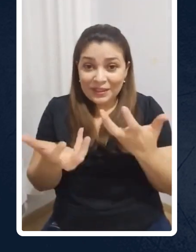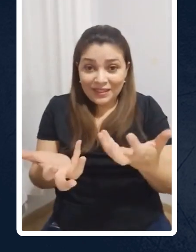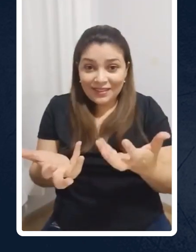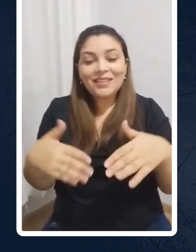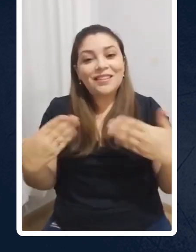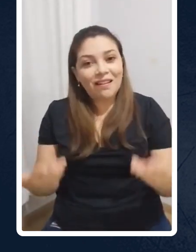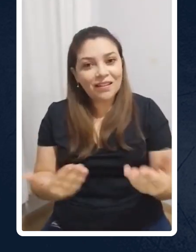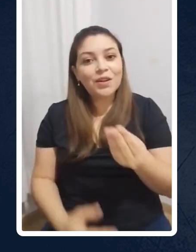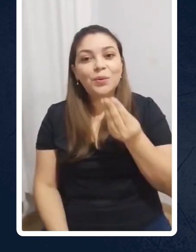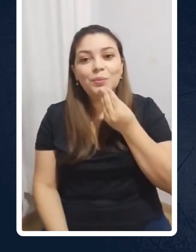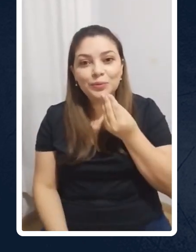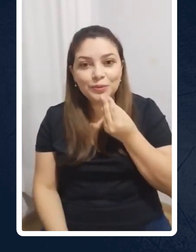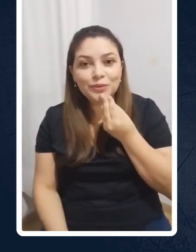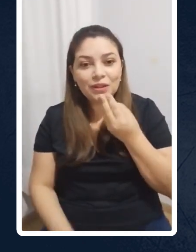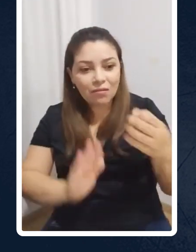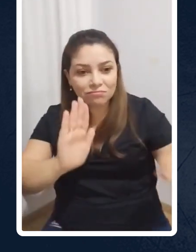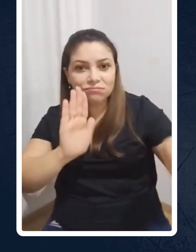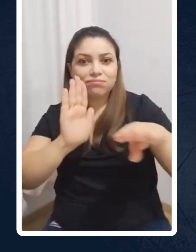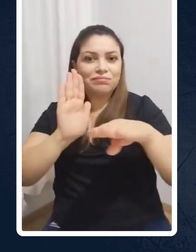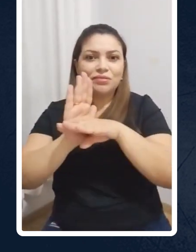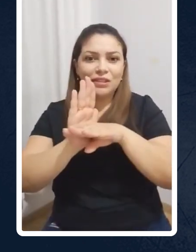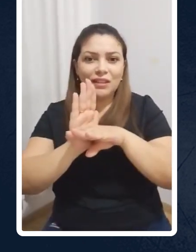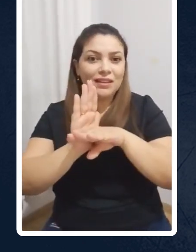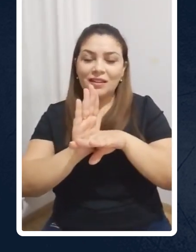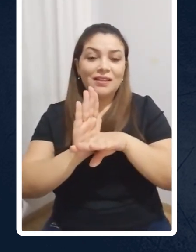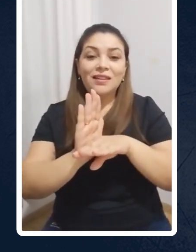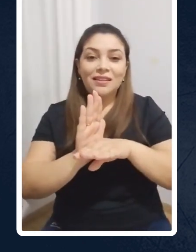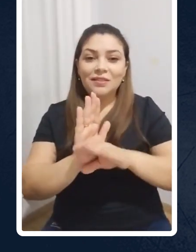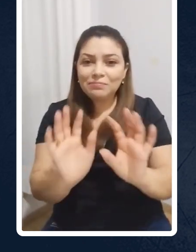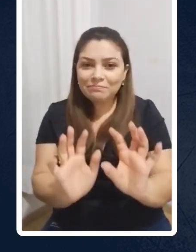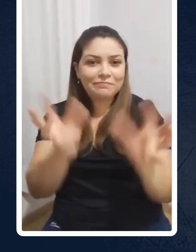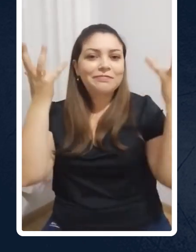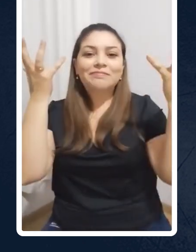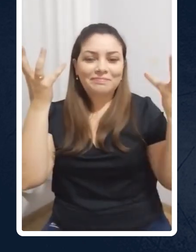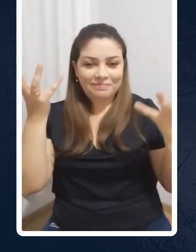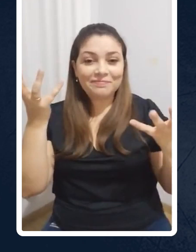uma vida. Muda valores, muda tudo.